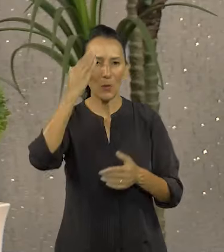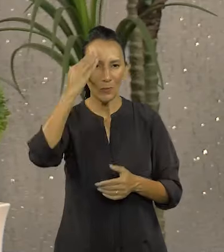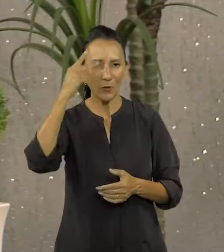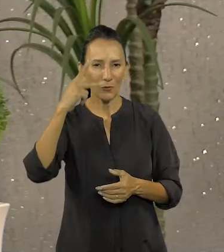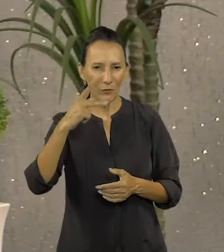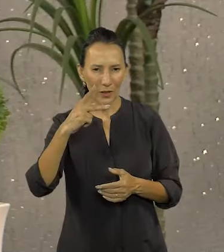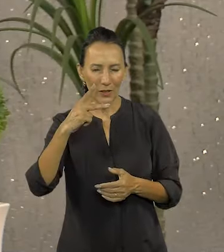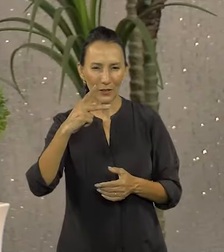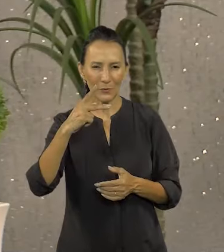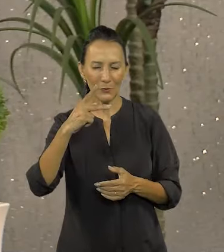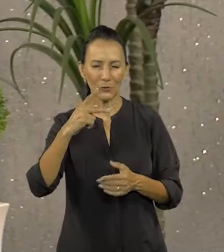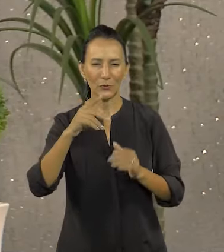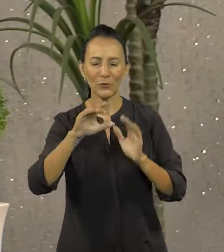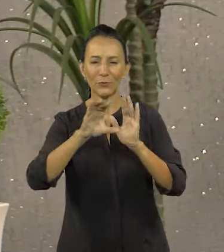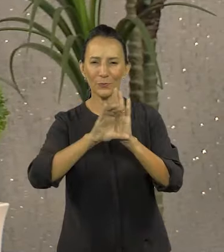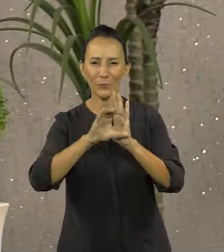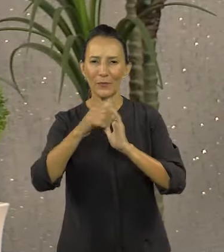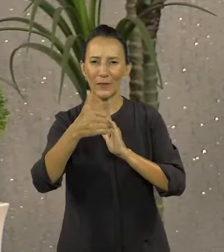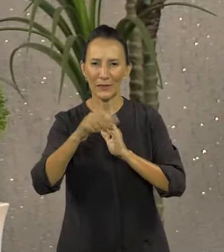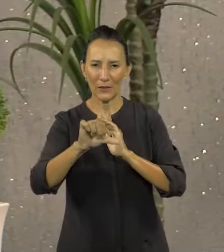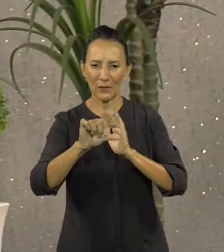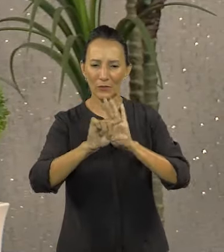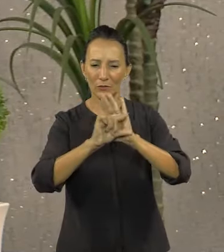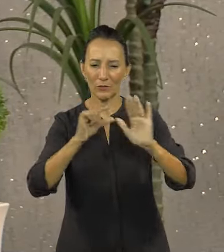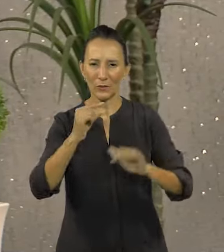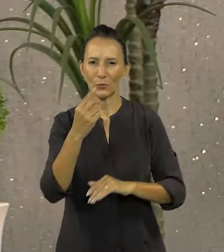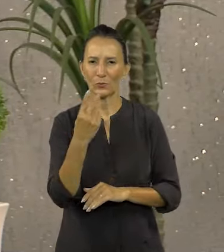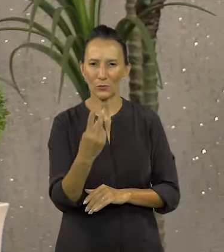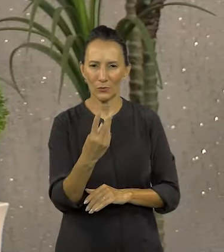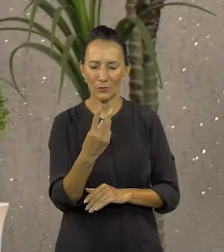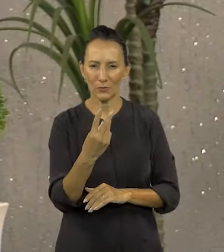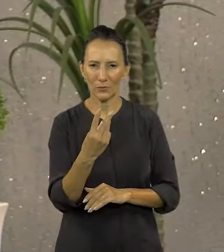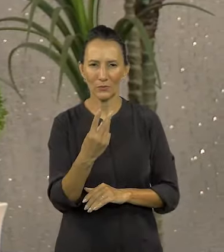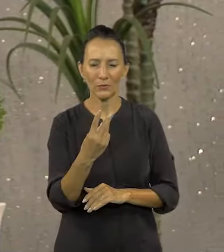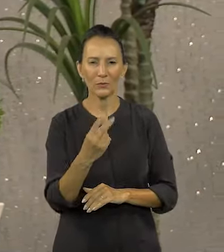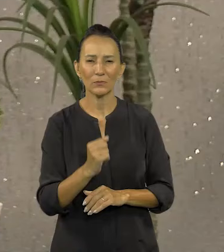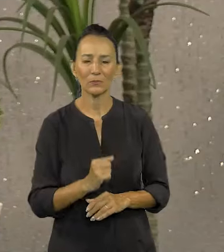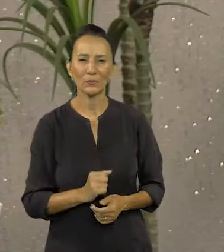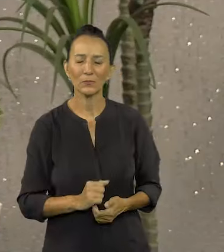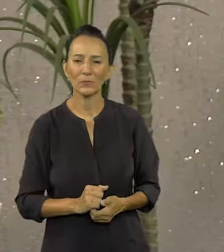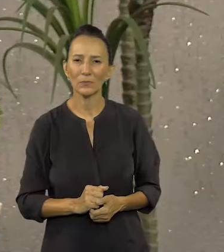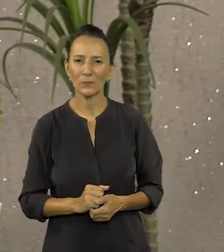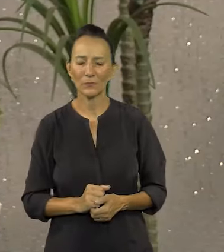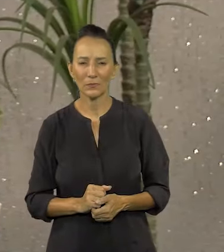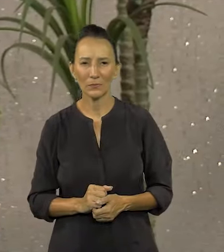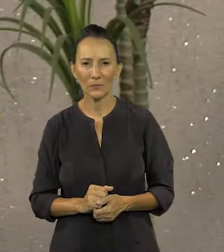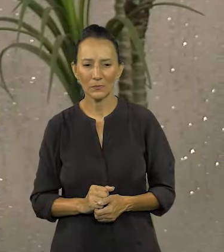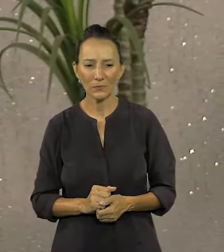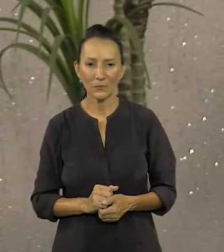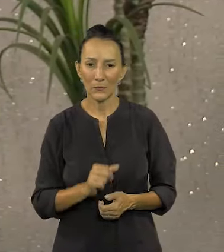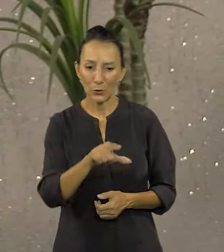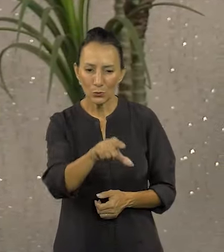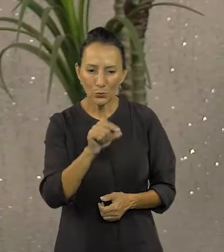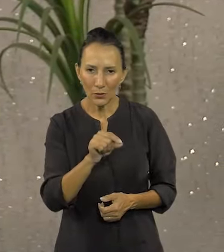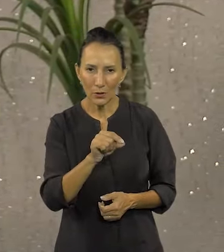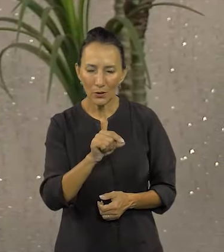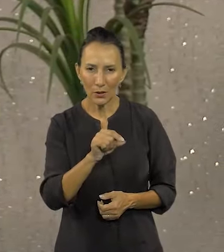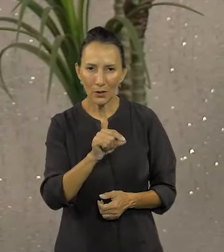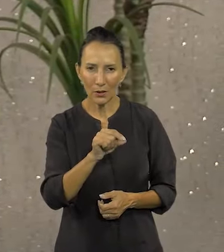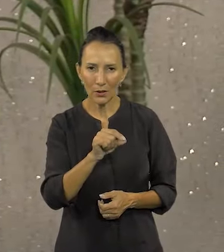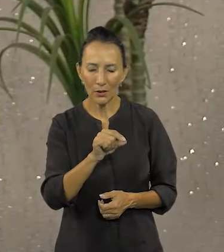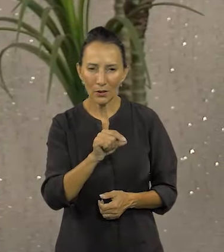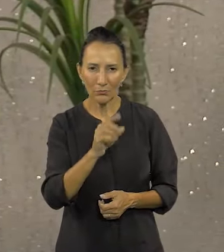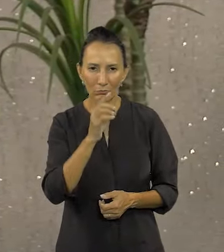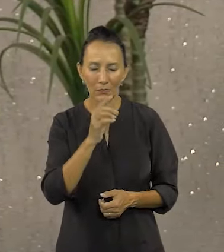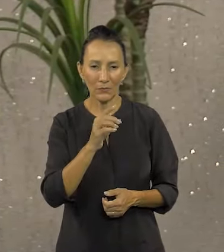19 verso 2 não é bom proceder sem refletir e